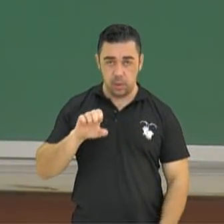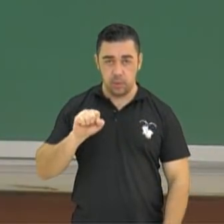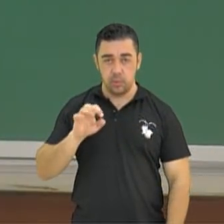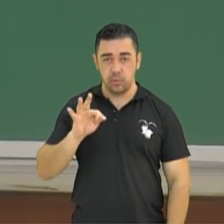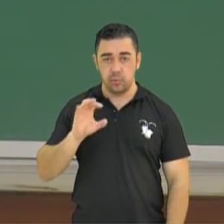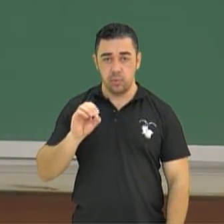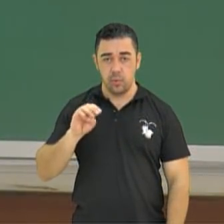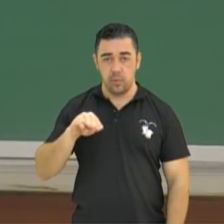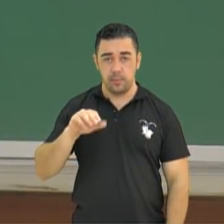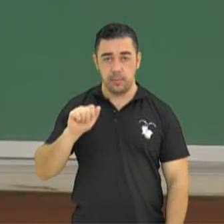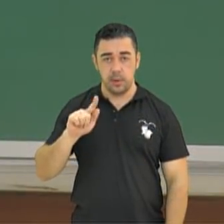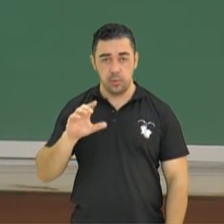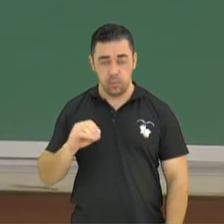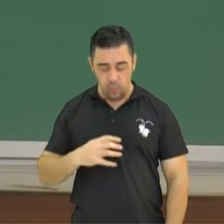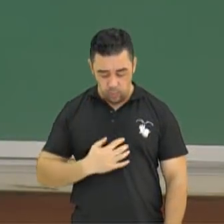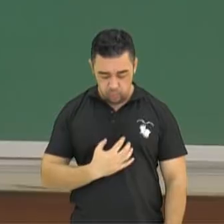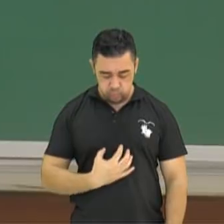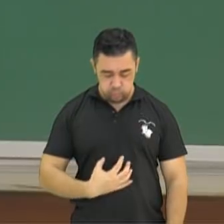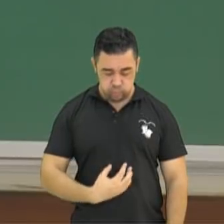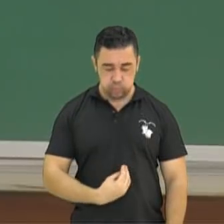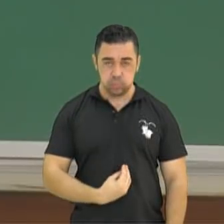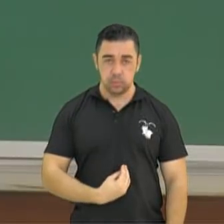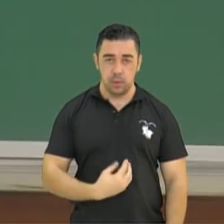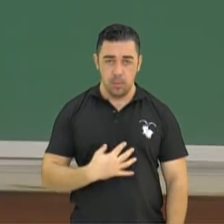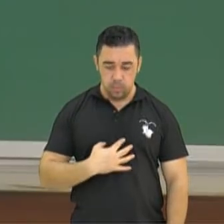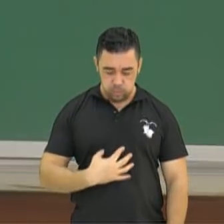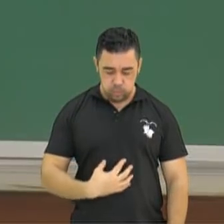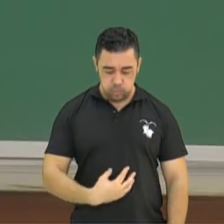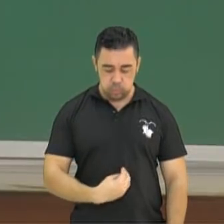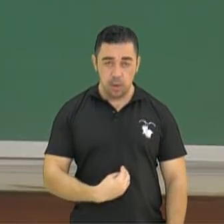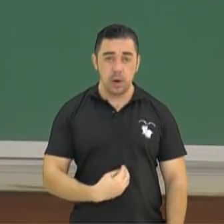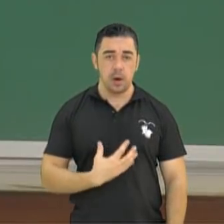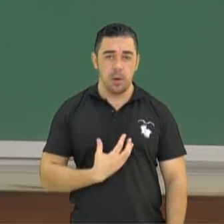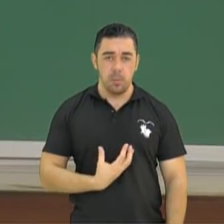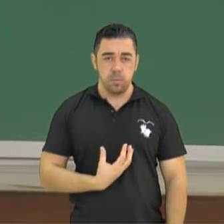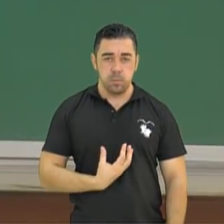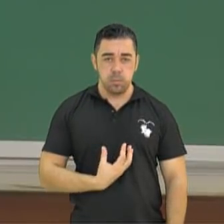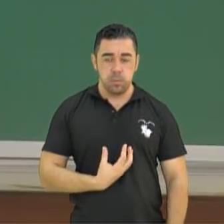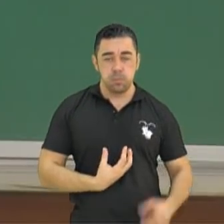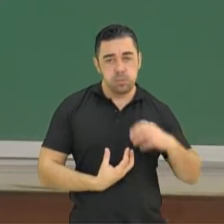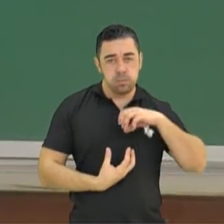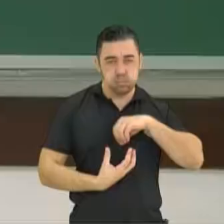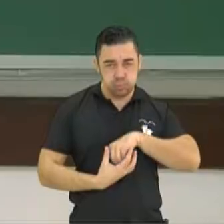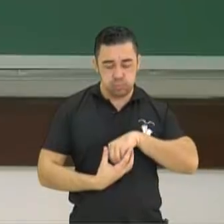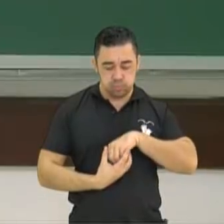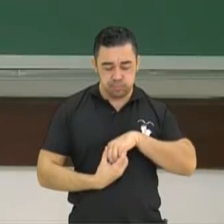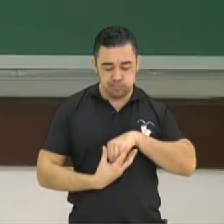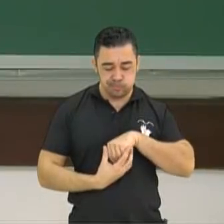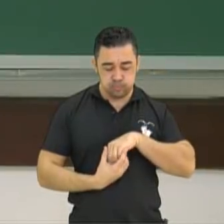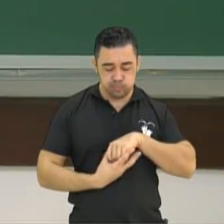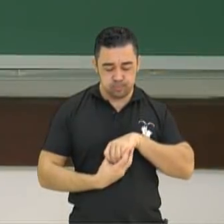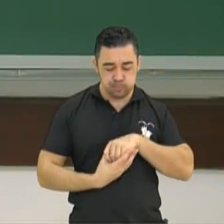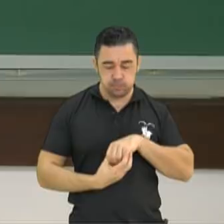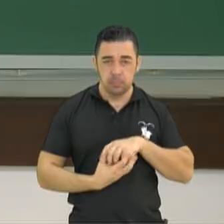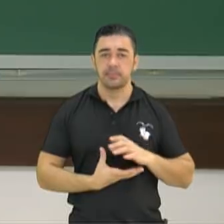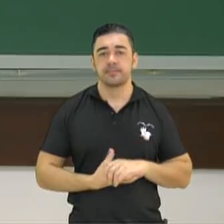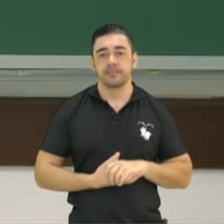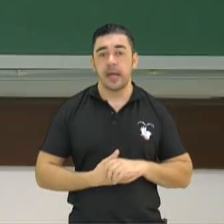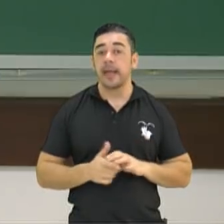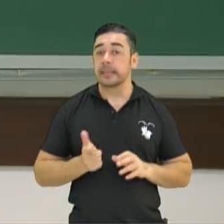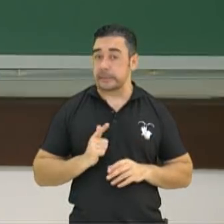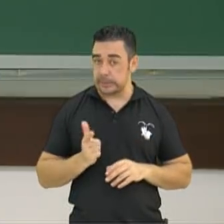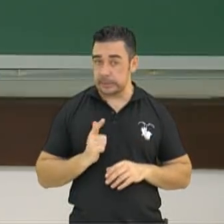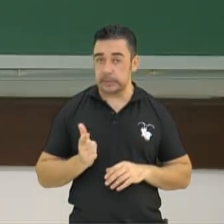é um órgão, ele não é uma célula, tá? Então, é extracelular, fora da célula. Tem animal que faz as duas